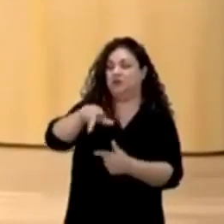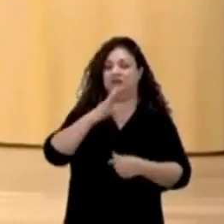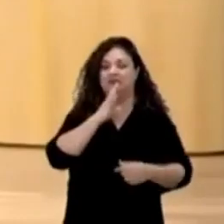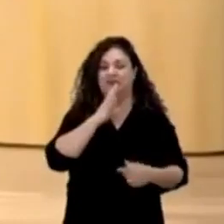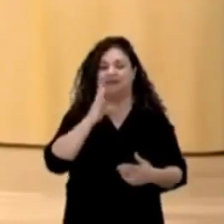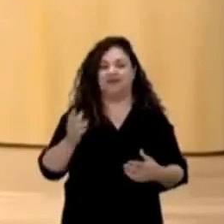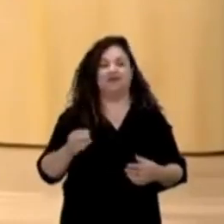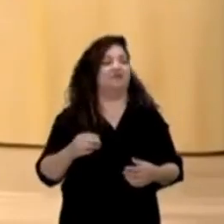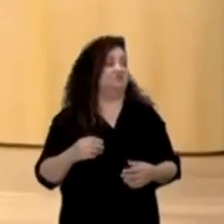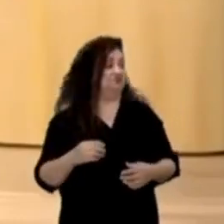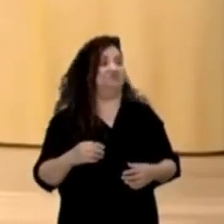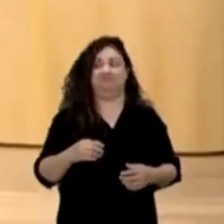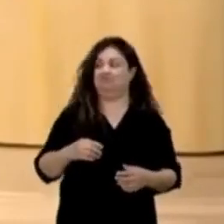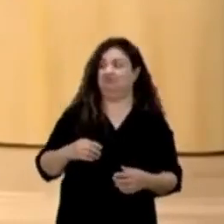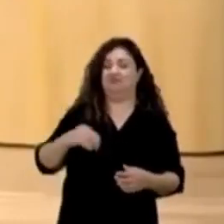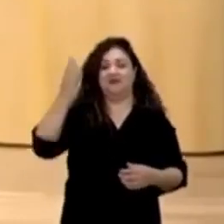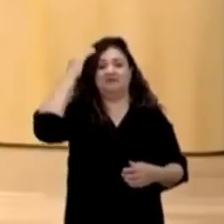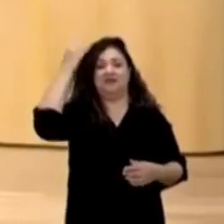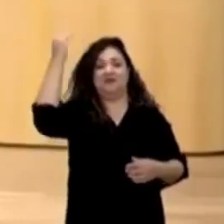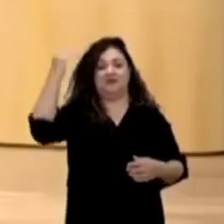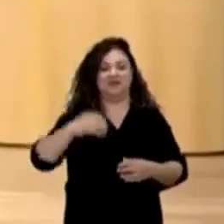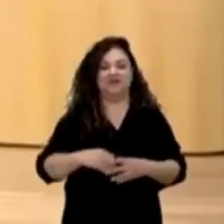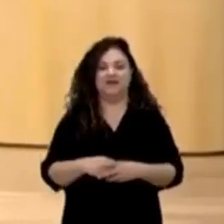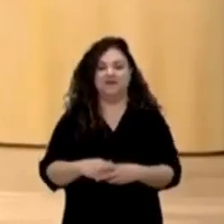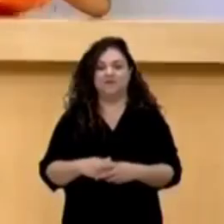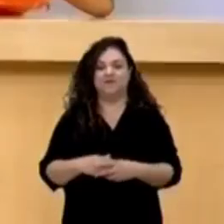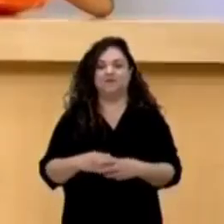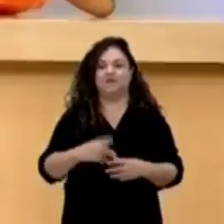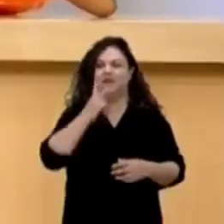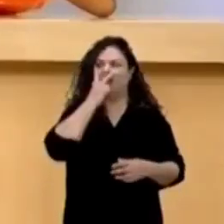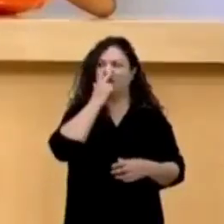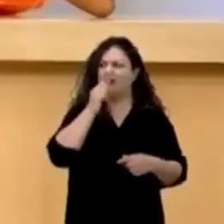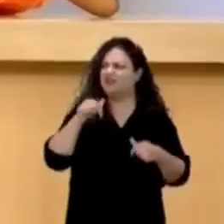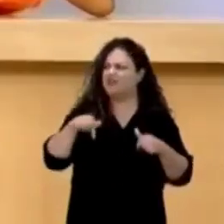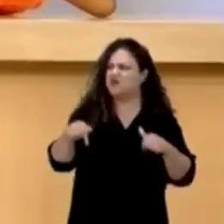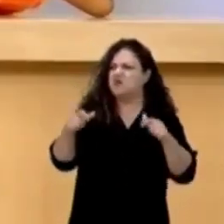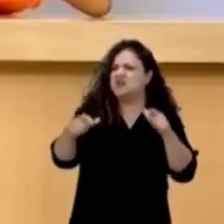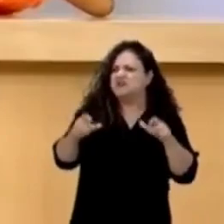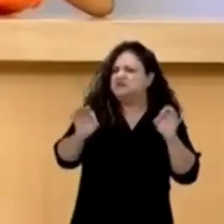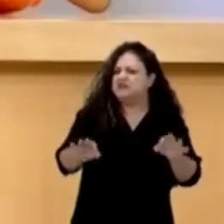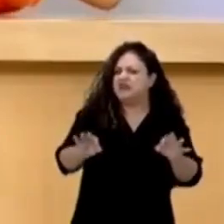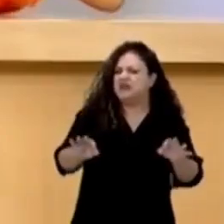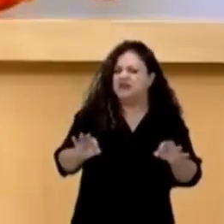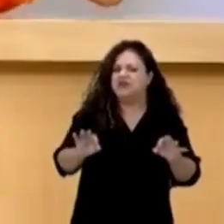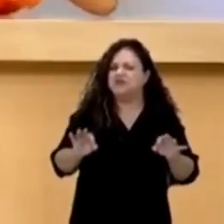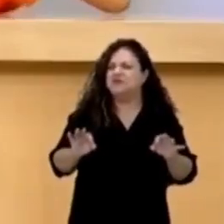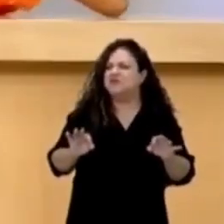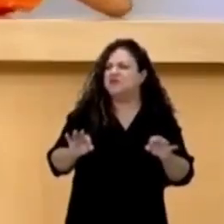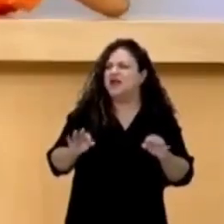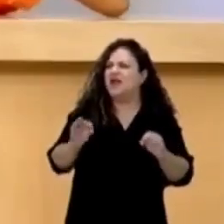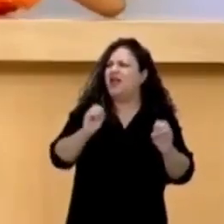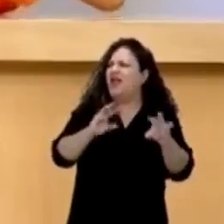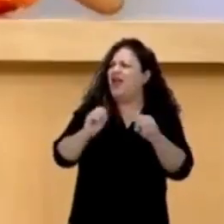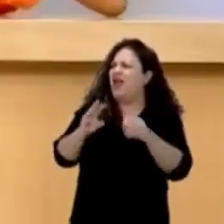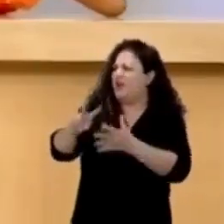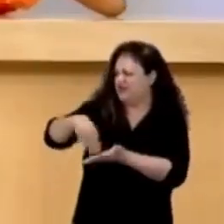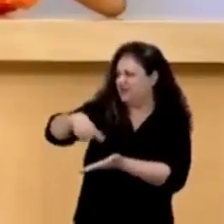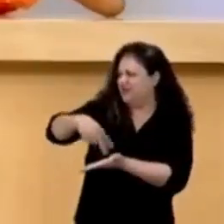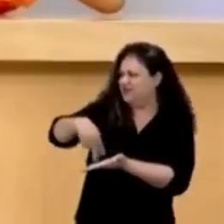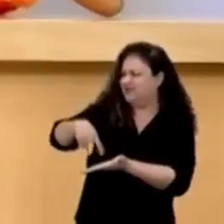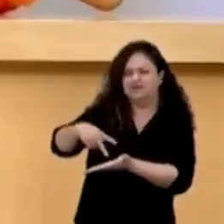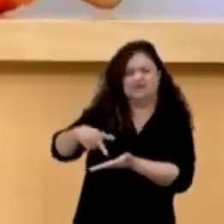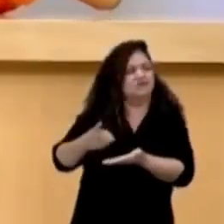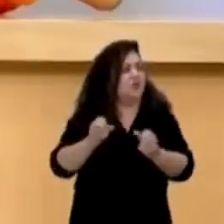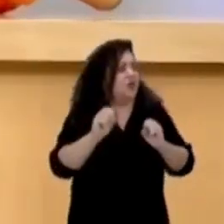isso? Você é famosa. Eu vi só. Mas será que estamos no lugar certo? Não viemos aqui para dar aula? Aula de dança? A gente veio